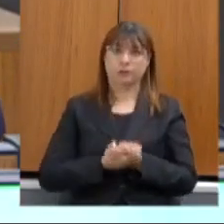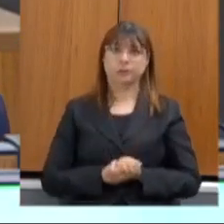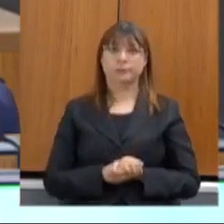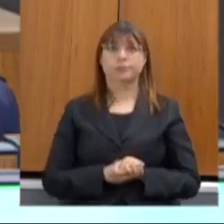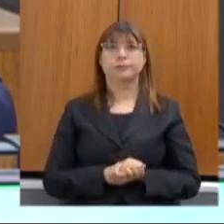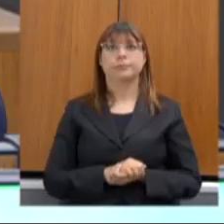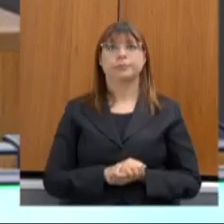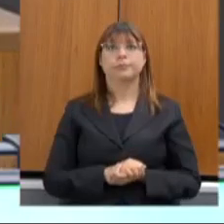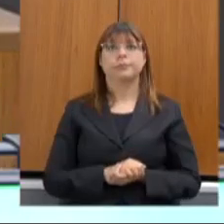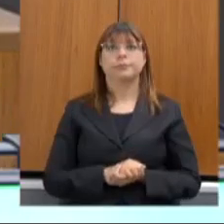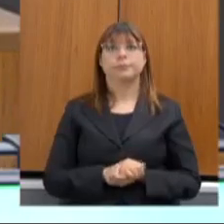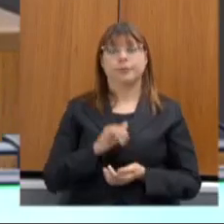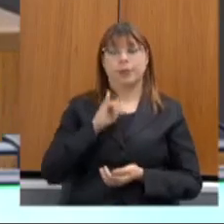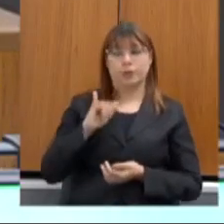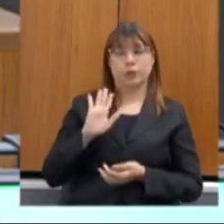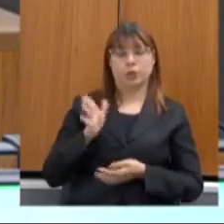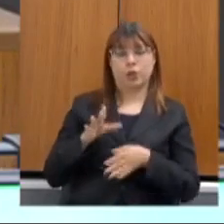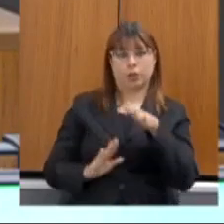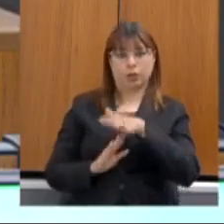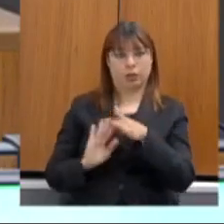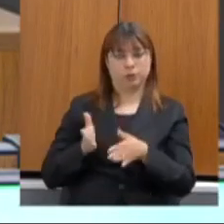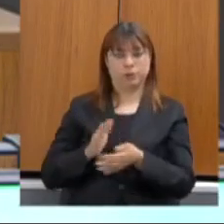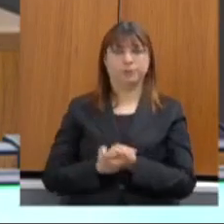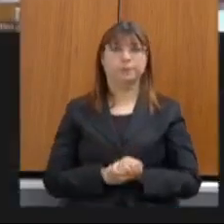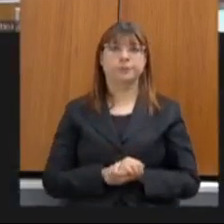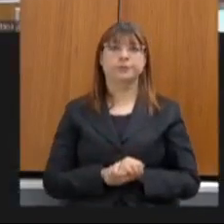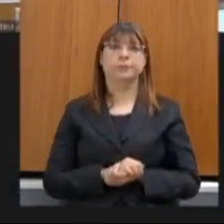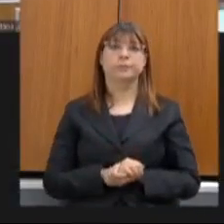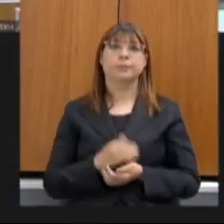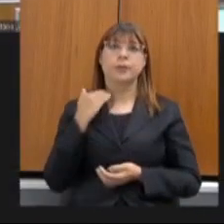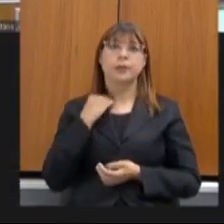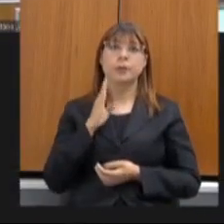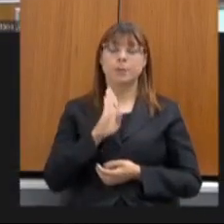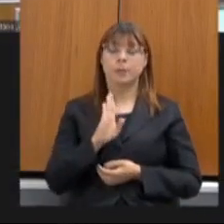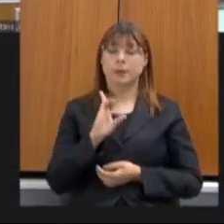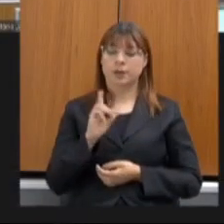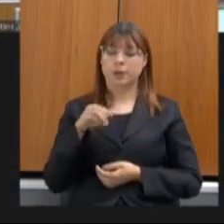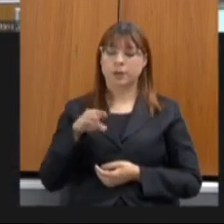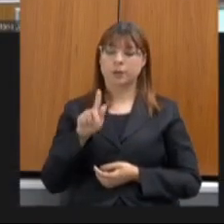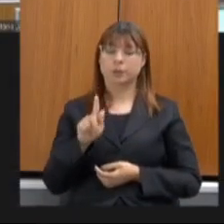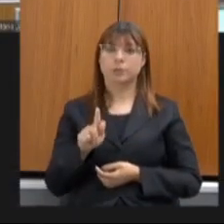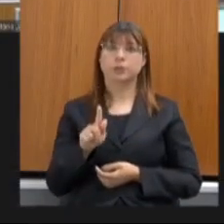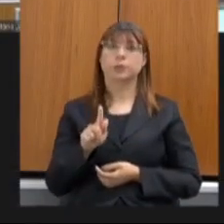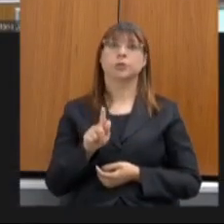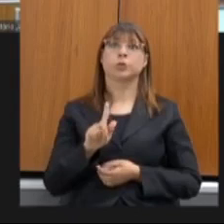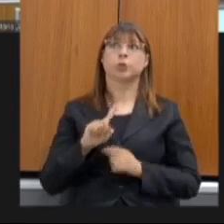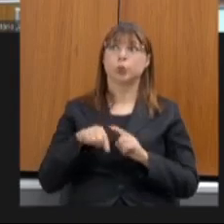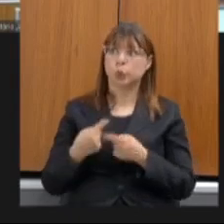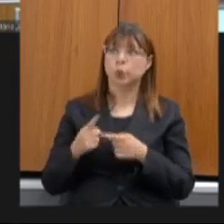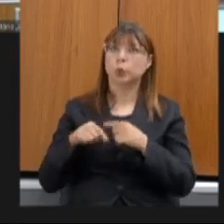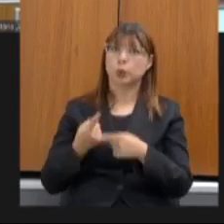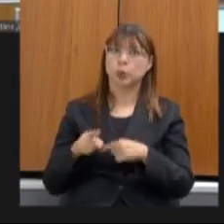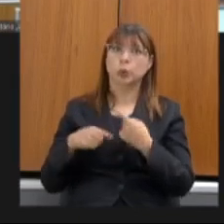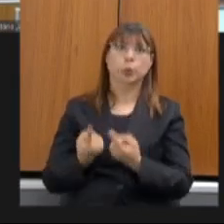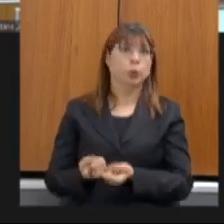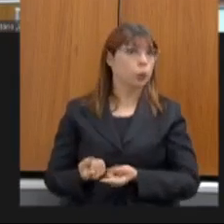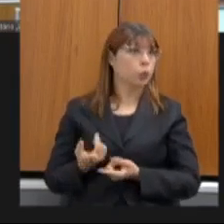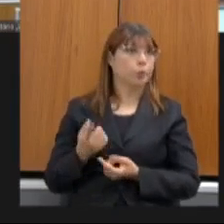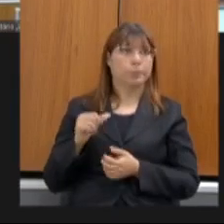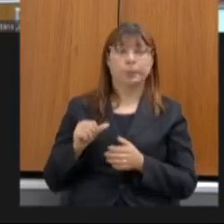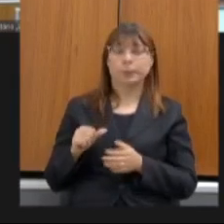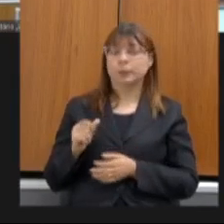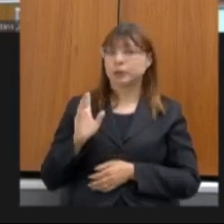terminando PMMG em png bateu o recorde de empréstimos em todas as histórias